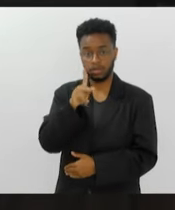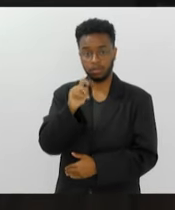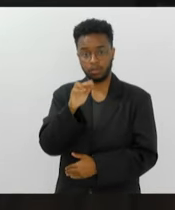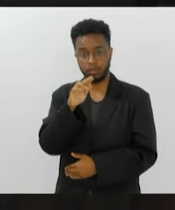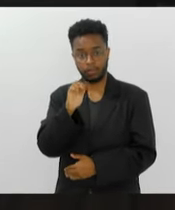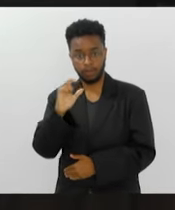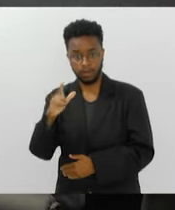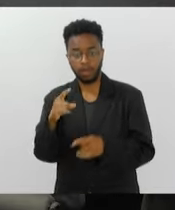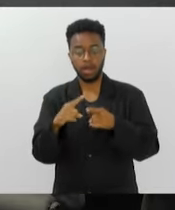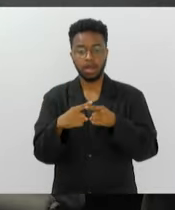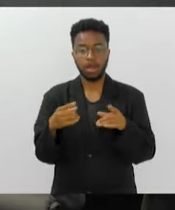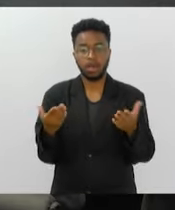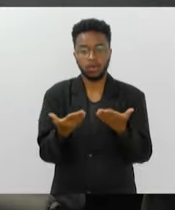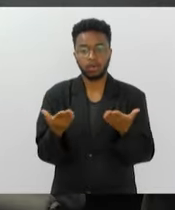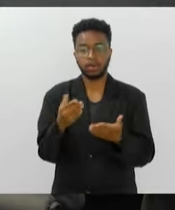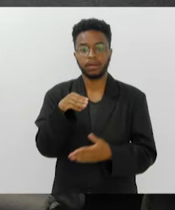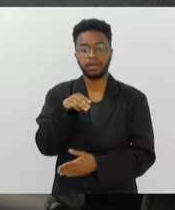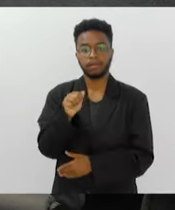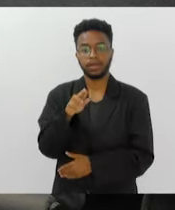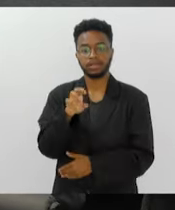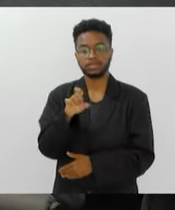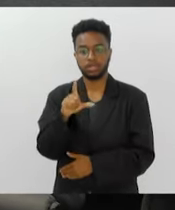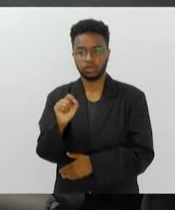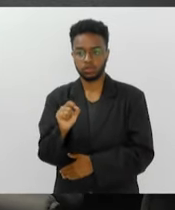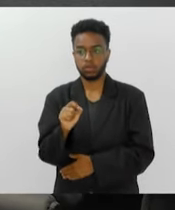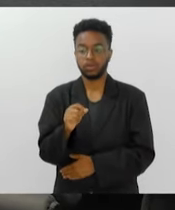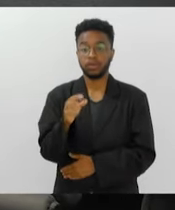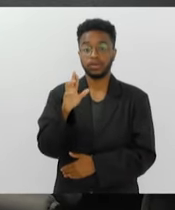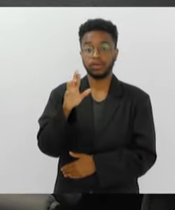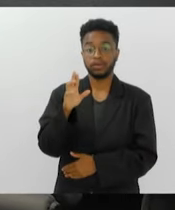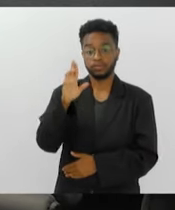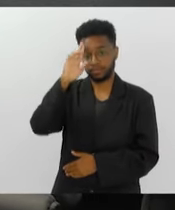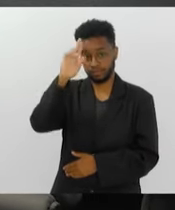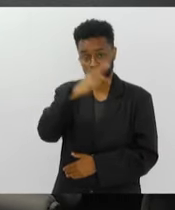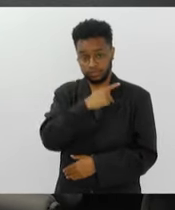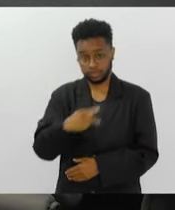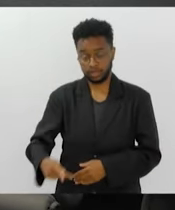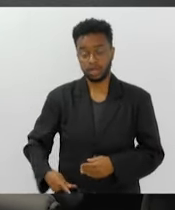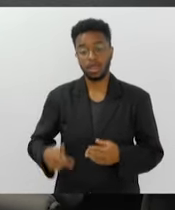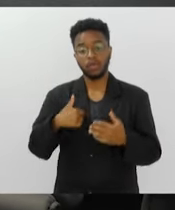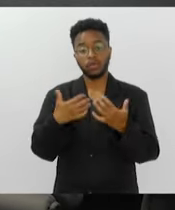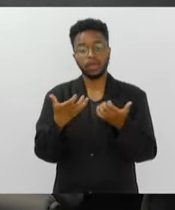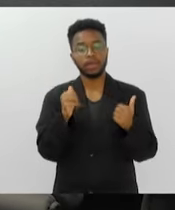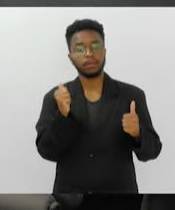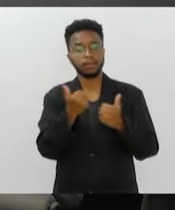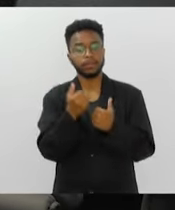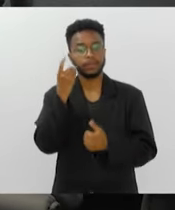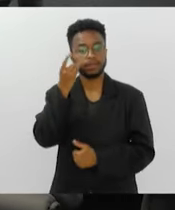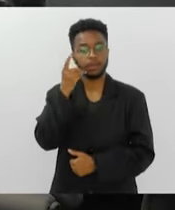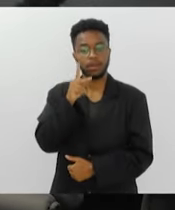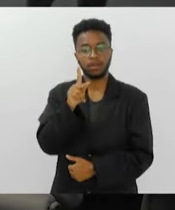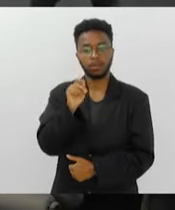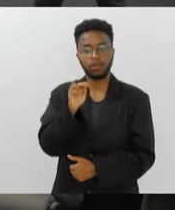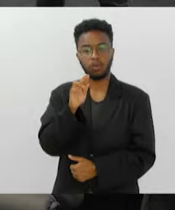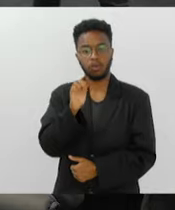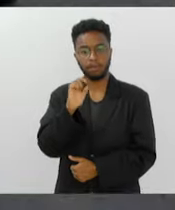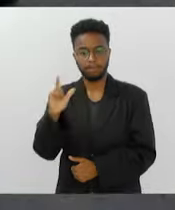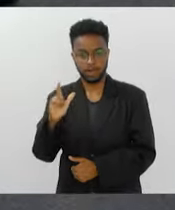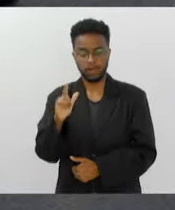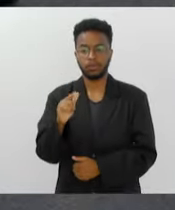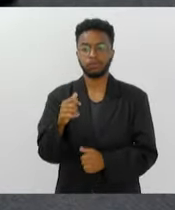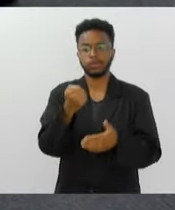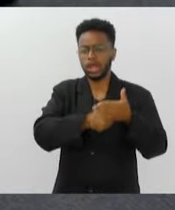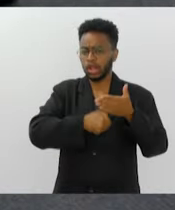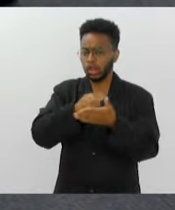Dino por favor Presidente fazer couro aqui com o deputado poubel Grande de guerreiro que